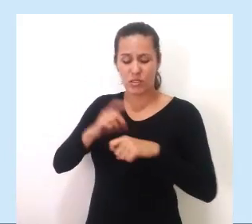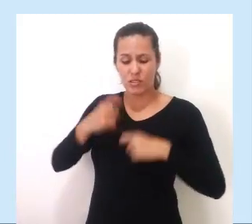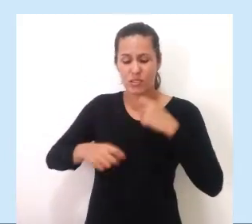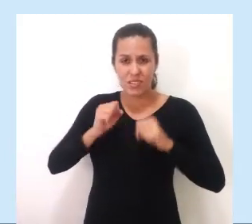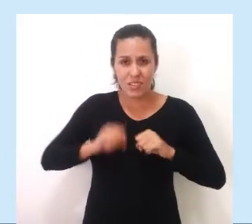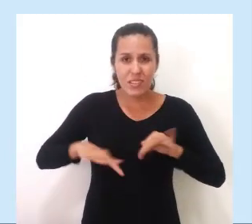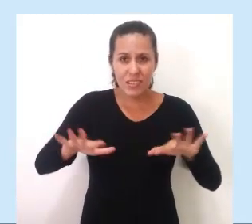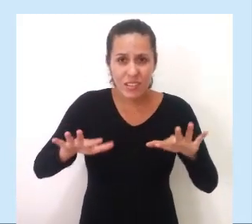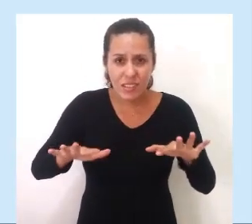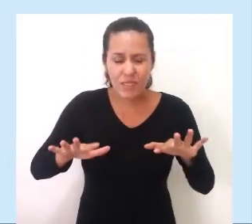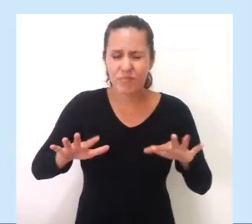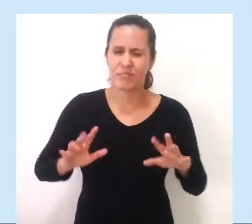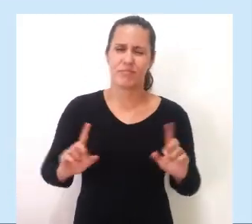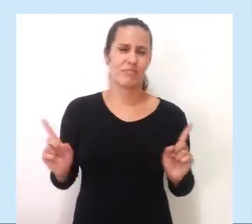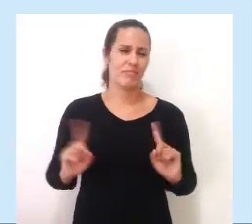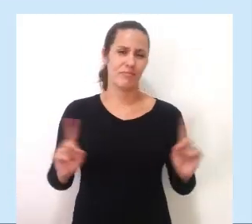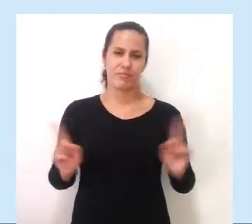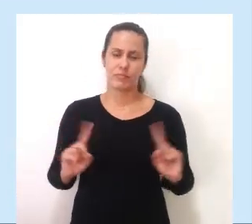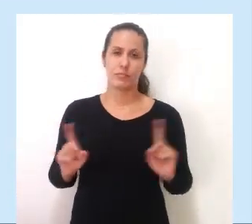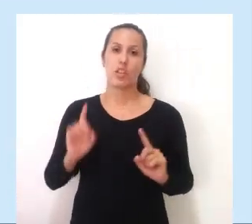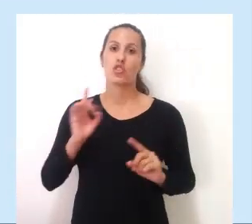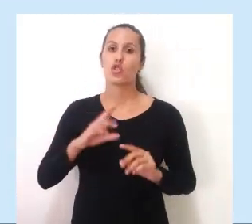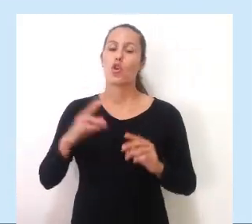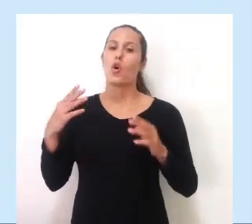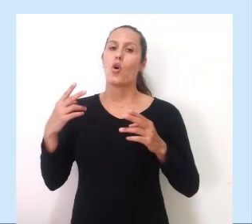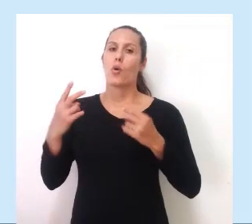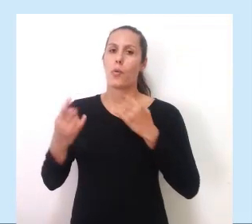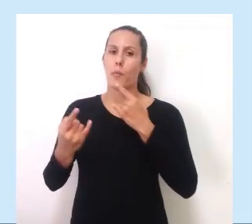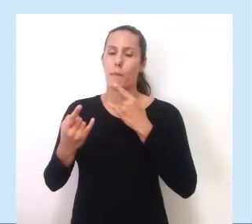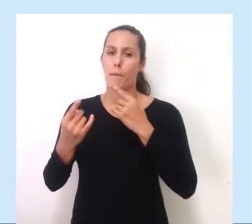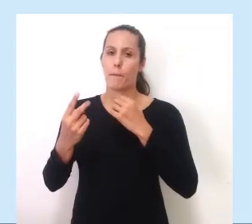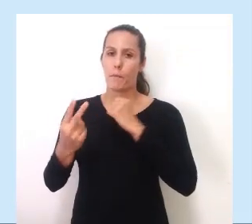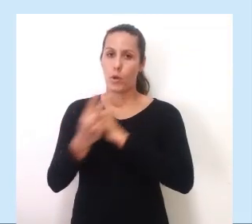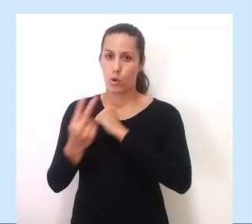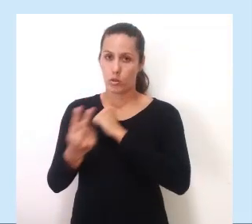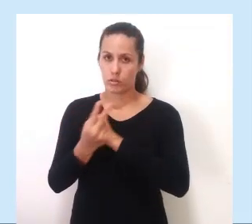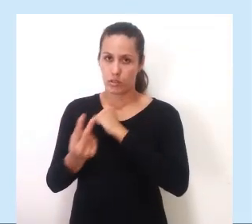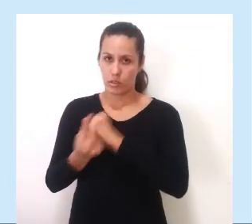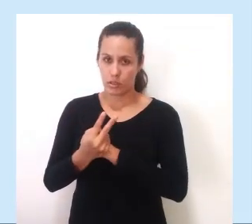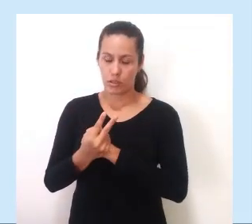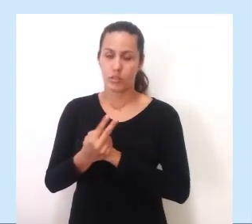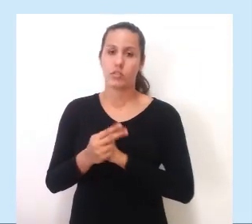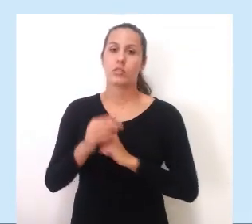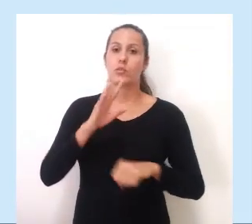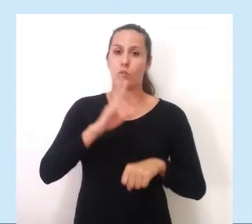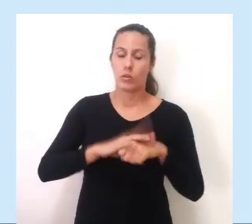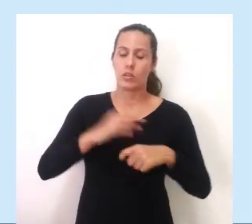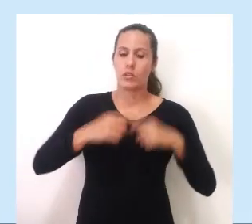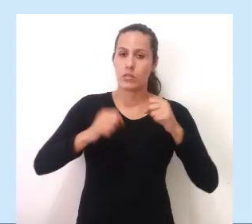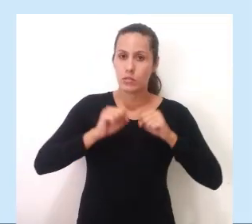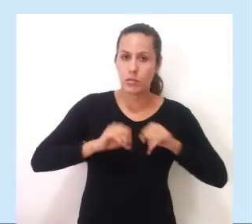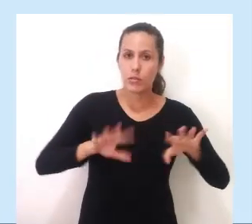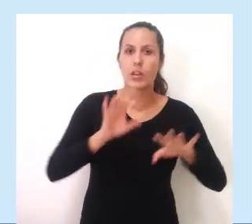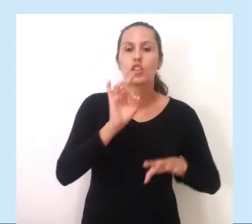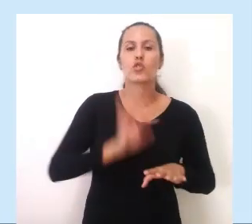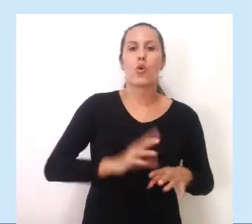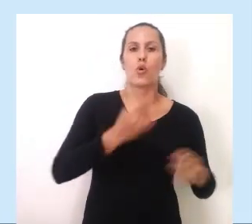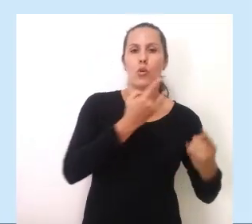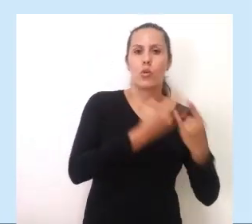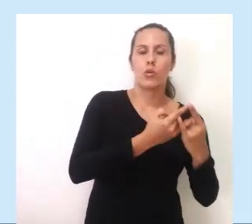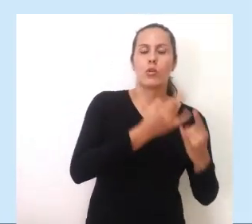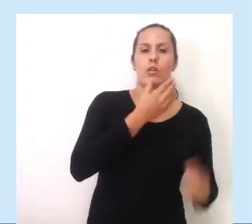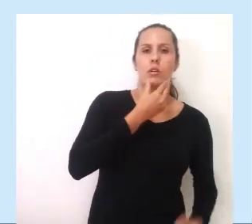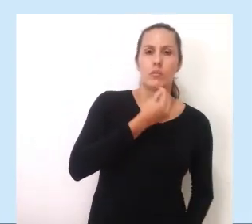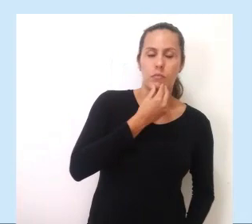IST? Não. Quem só protege contra IST é o preservativo masculino e feminino.